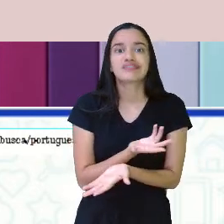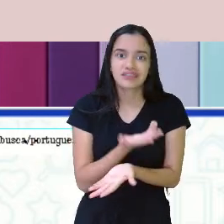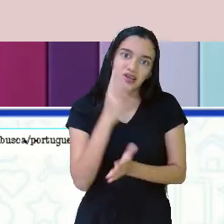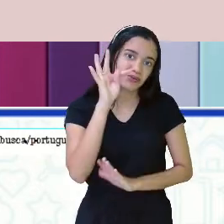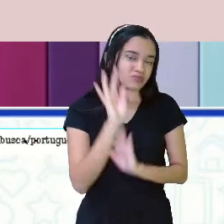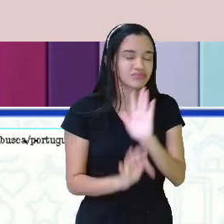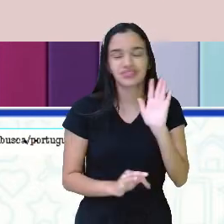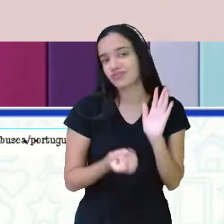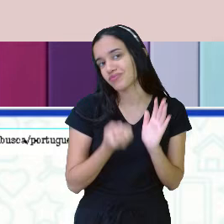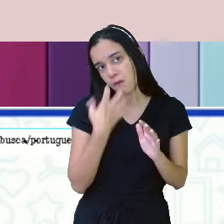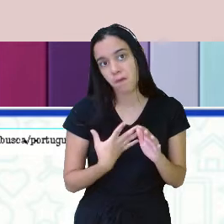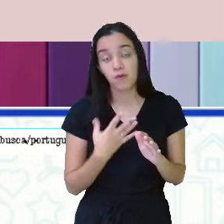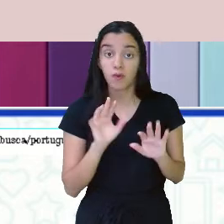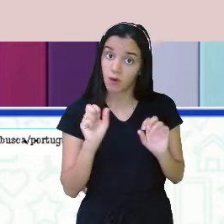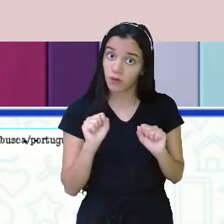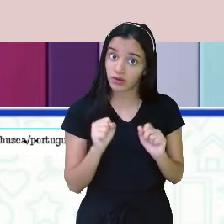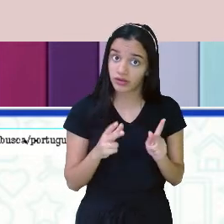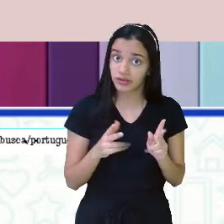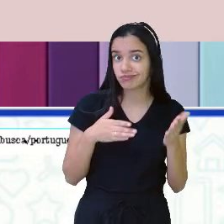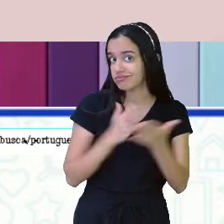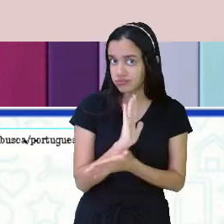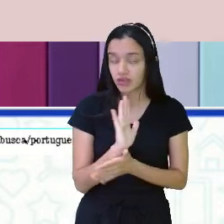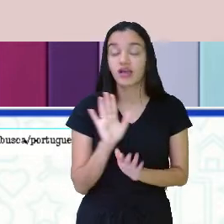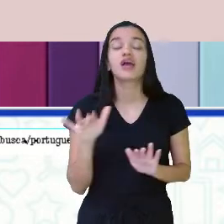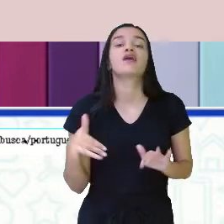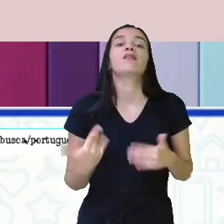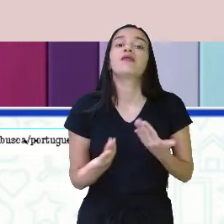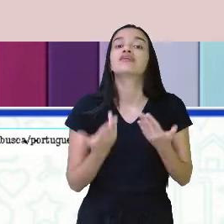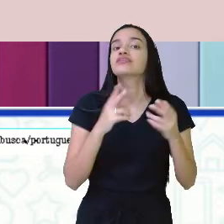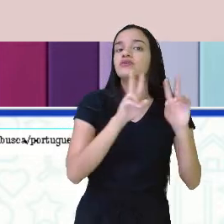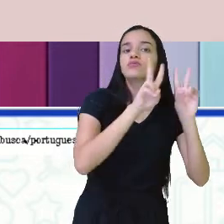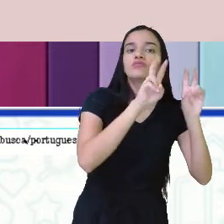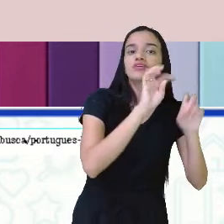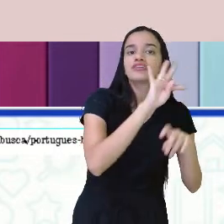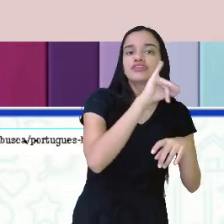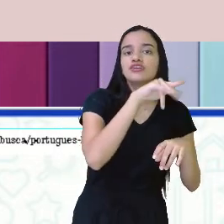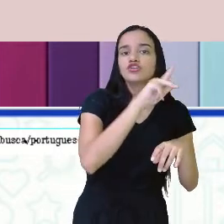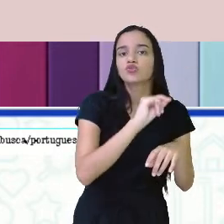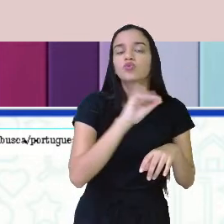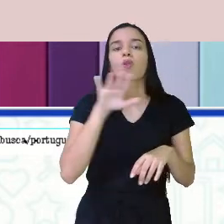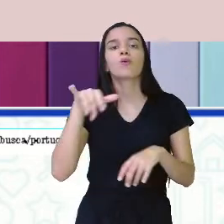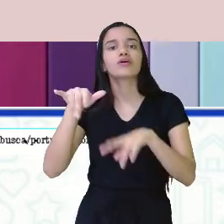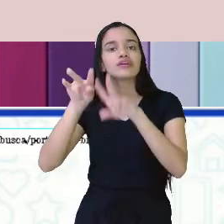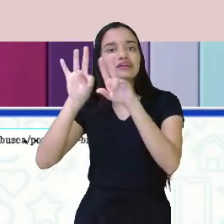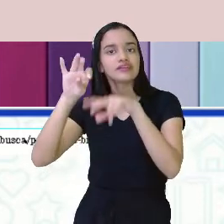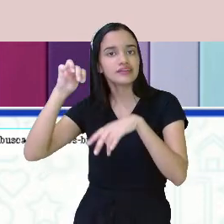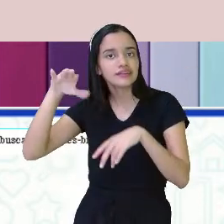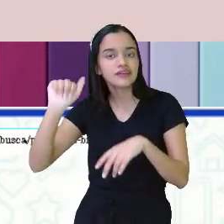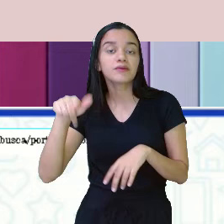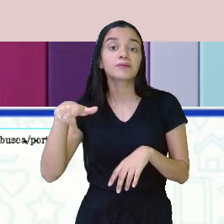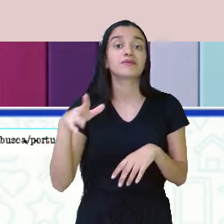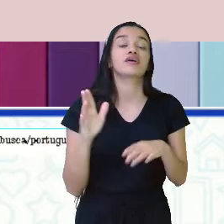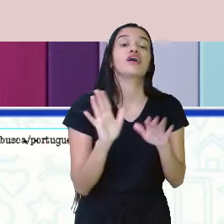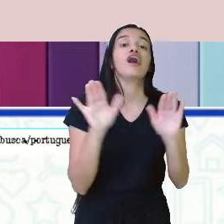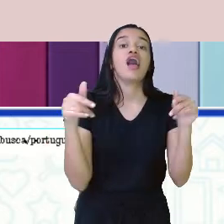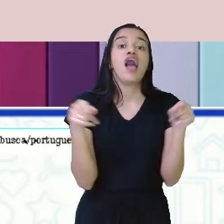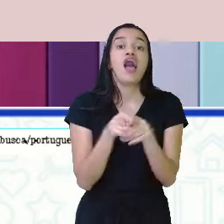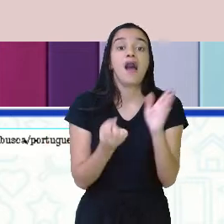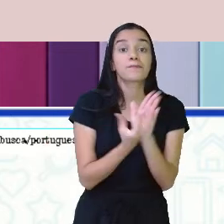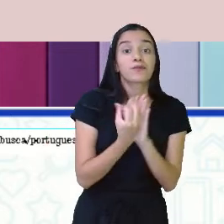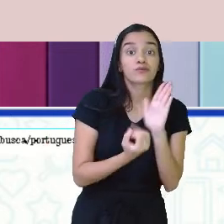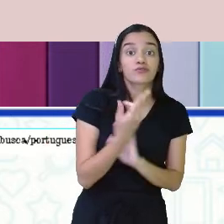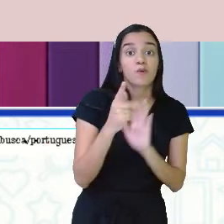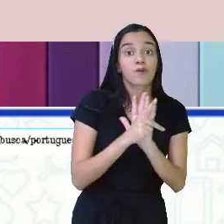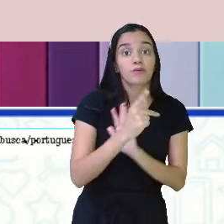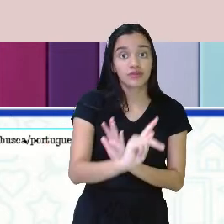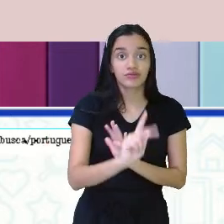não vai valer, tá? Então, ó, o tema e título são coisas diferentes. O título é o nome que vocês vão dar à produção de